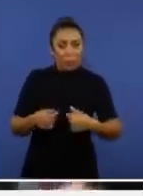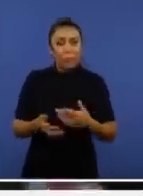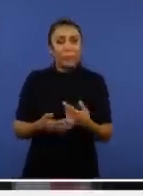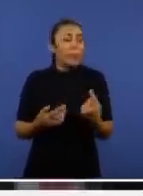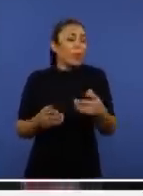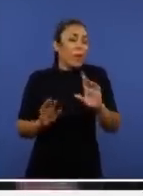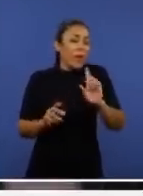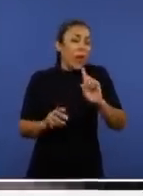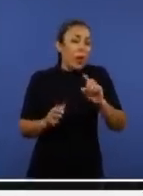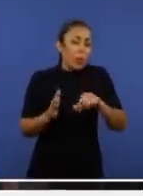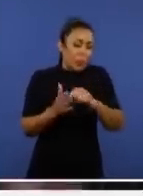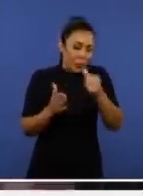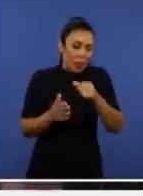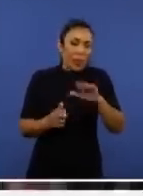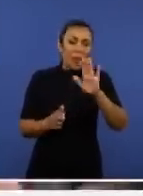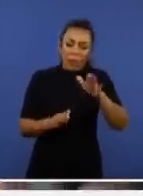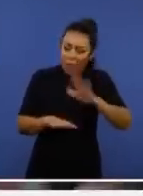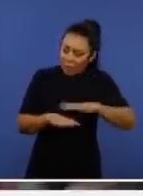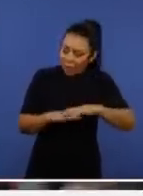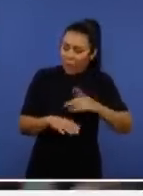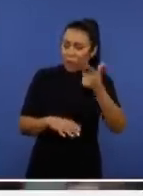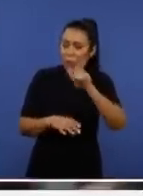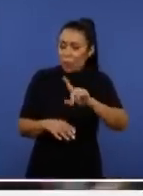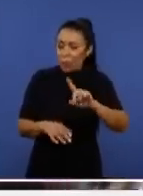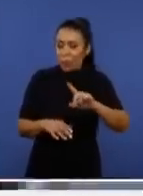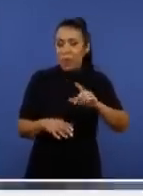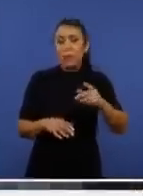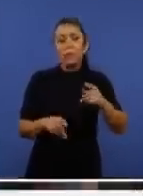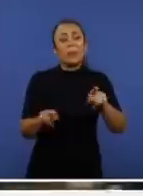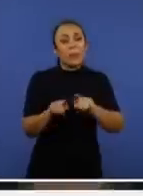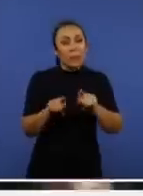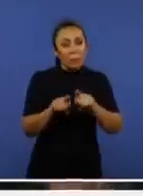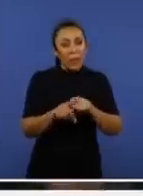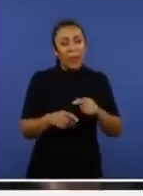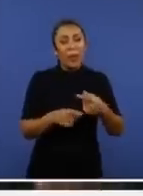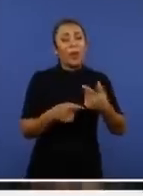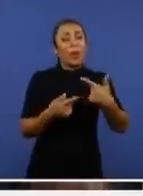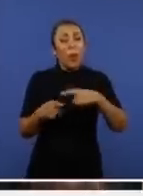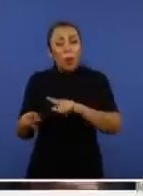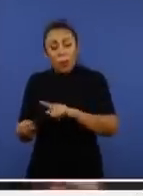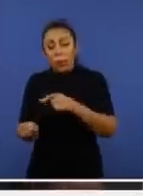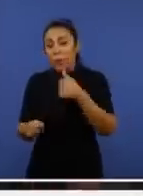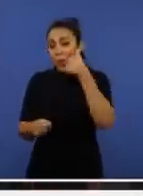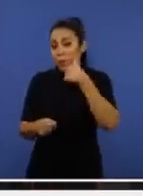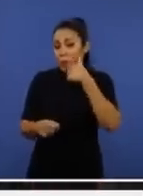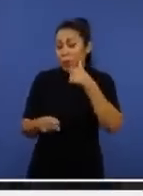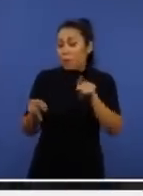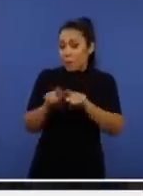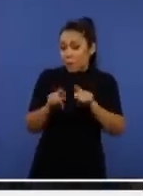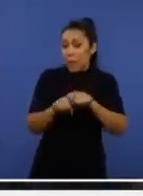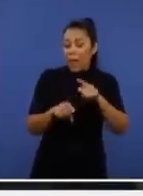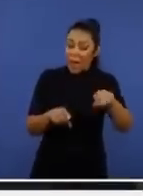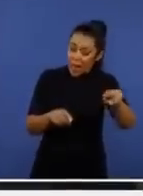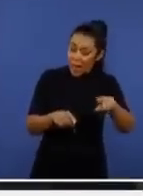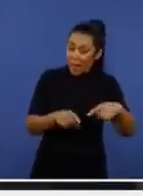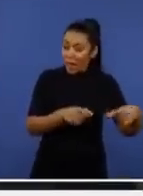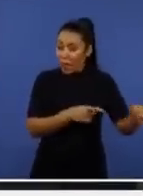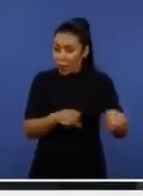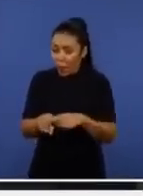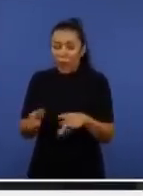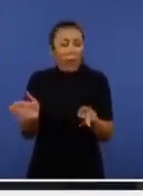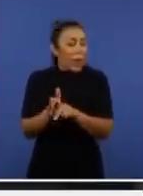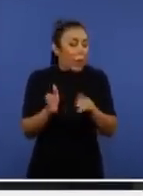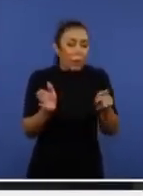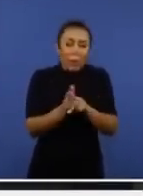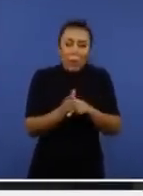a primeira vez. Ele já fez em relação a mim, já fez em relação a outras jornalistas mulheres. É da natureza do presidente, ele não